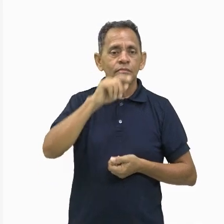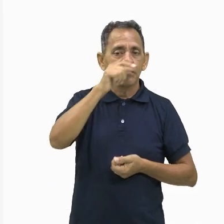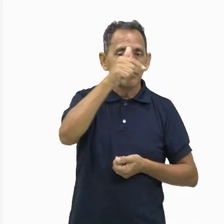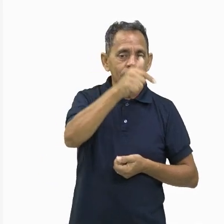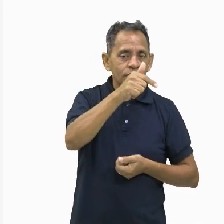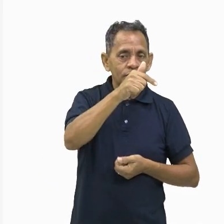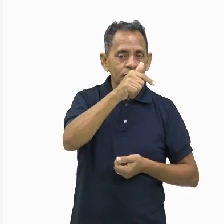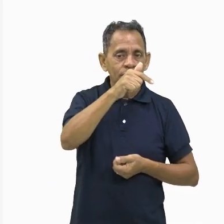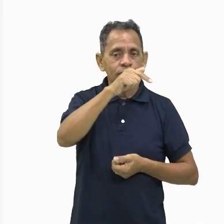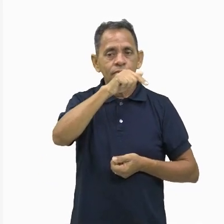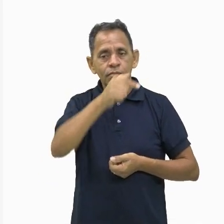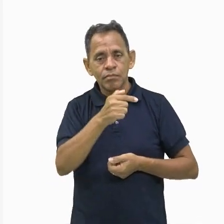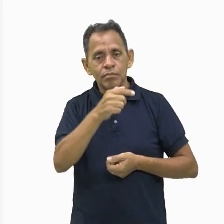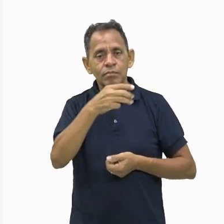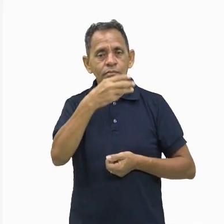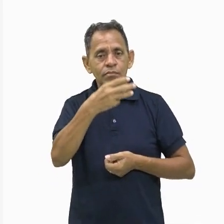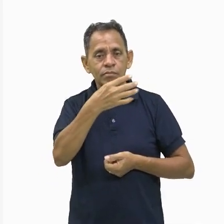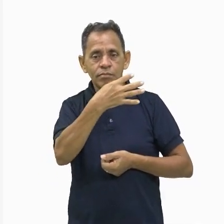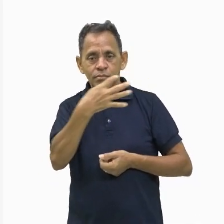7.344.